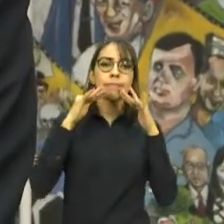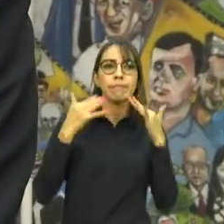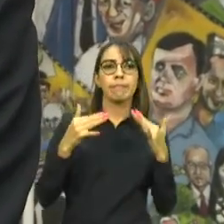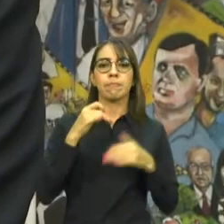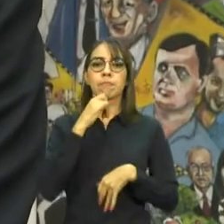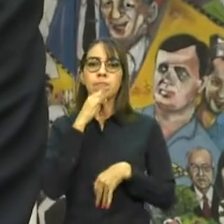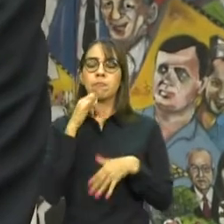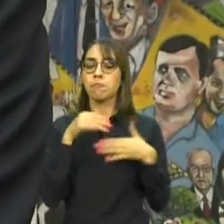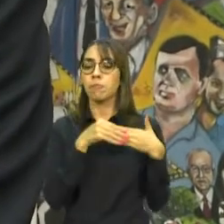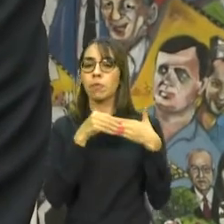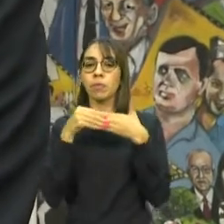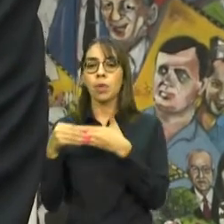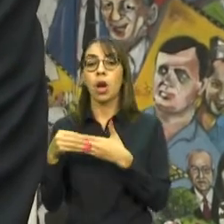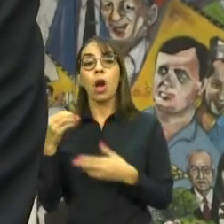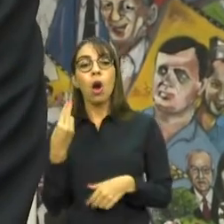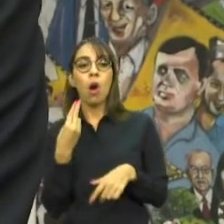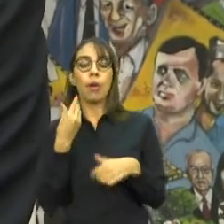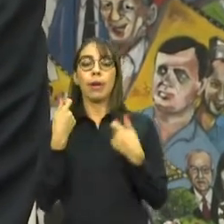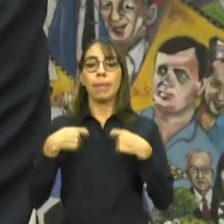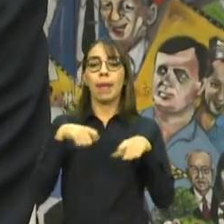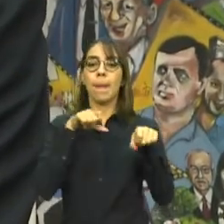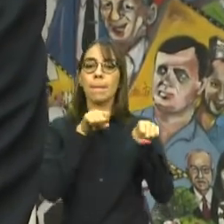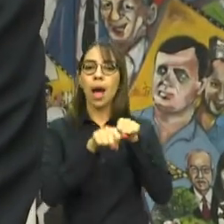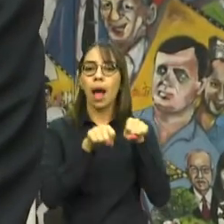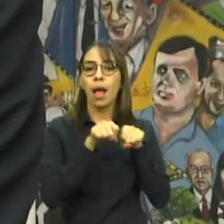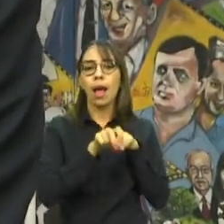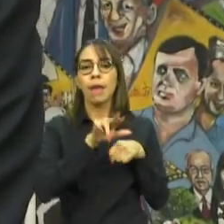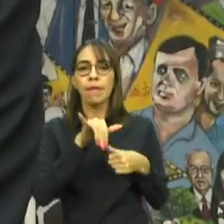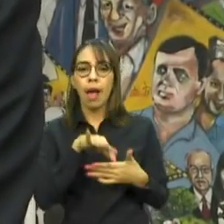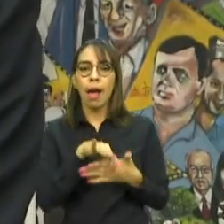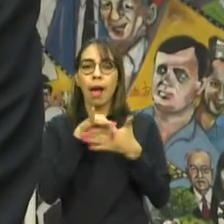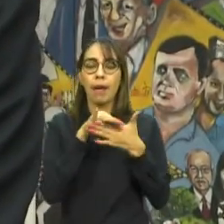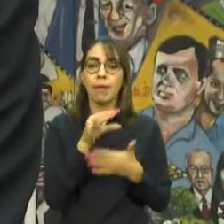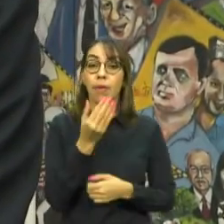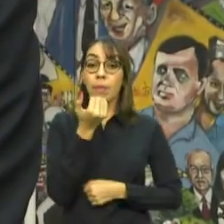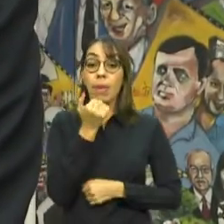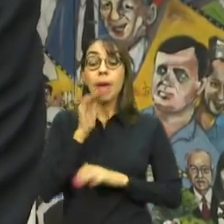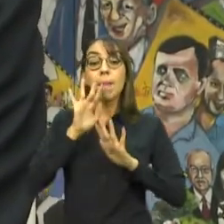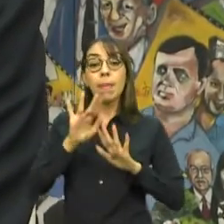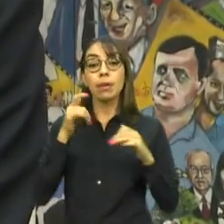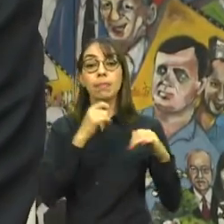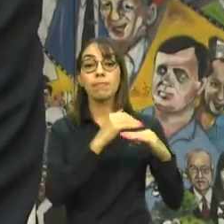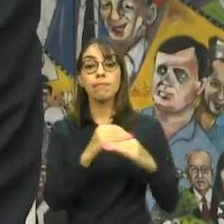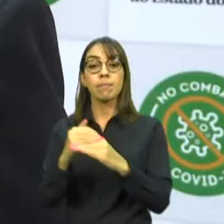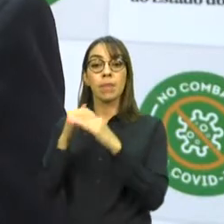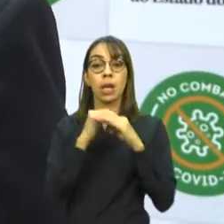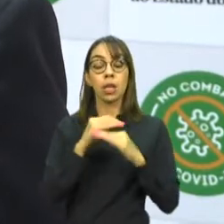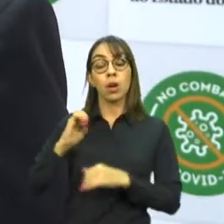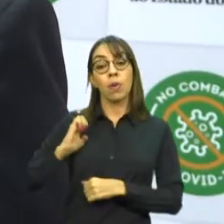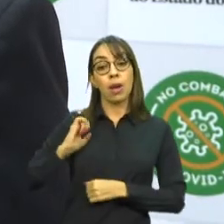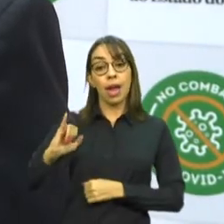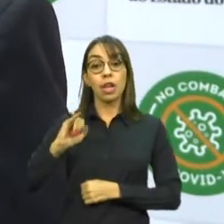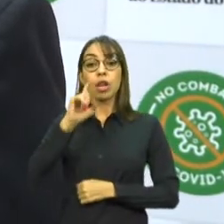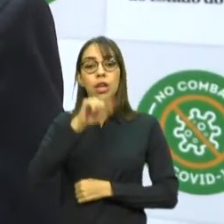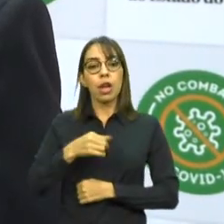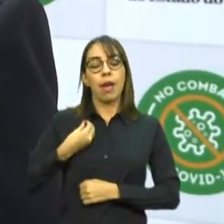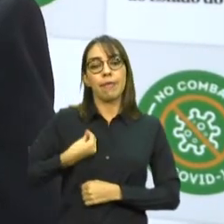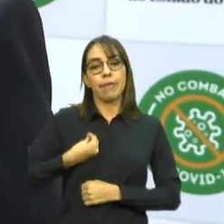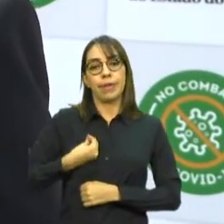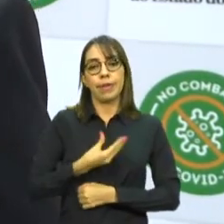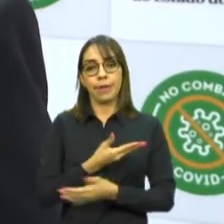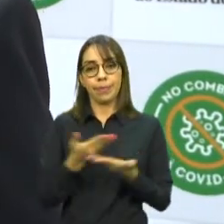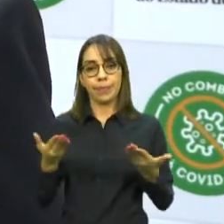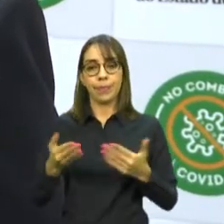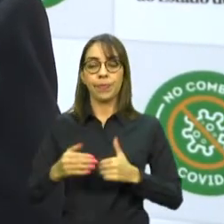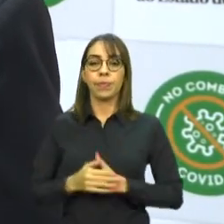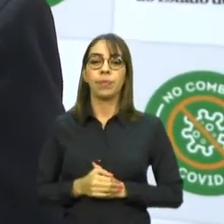para abate. Ou seja, é necessário haver um padrão ético de respeito às outras formas de vida. O deputado Antônio